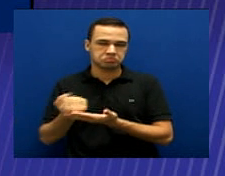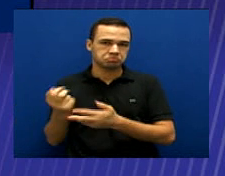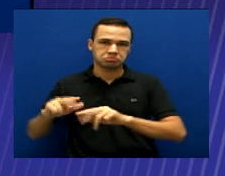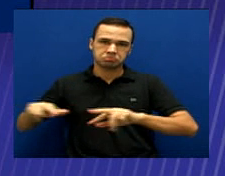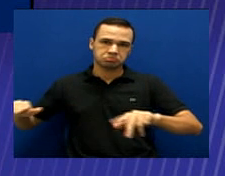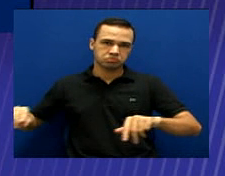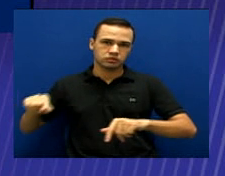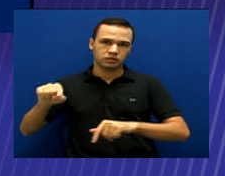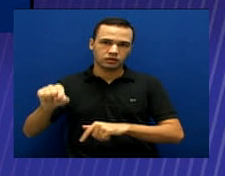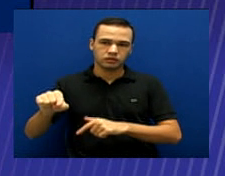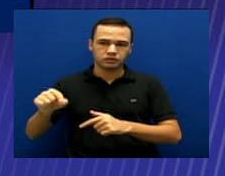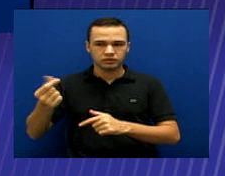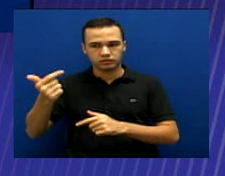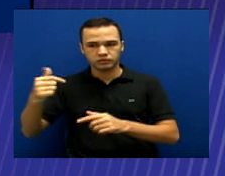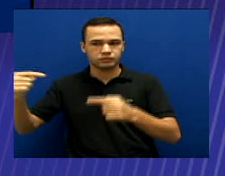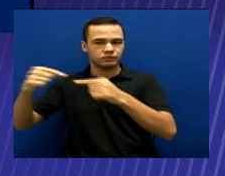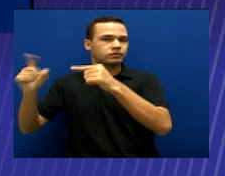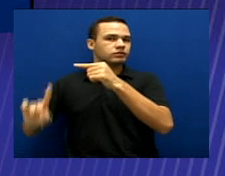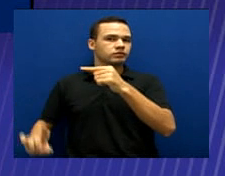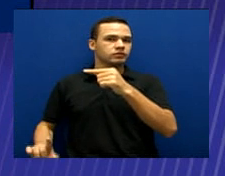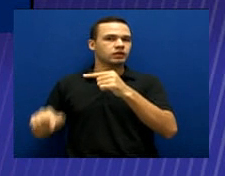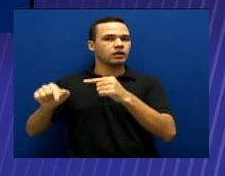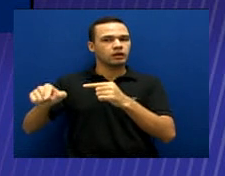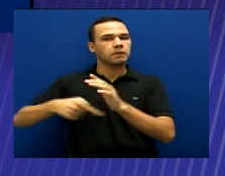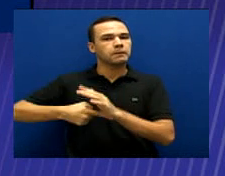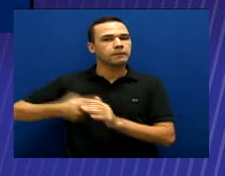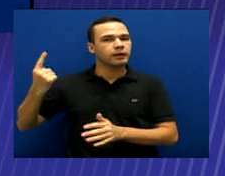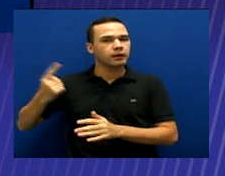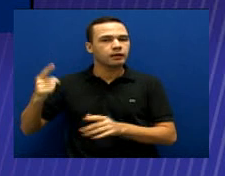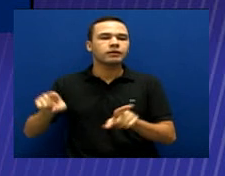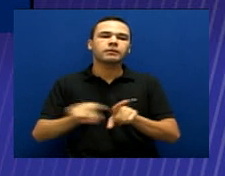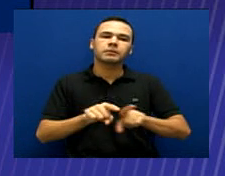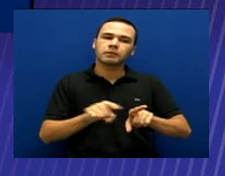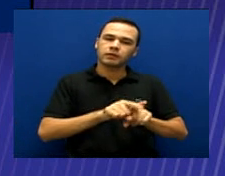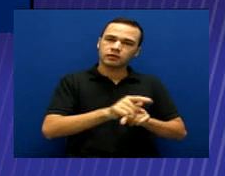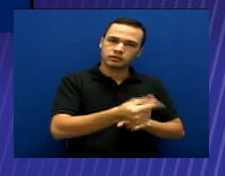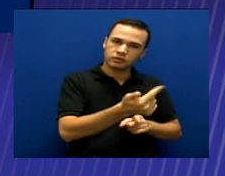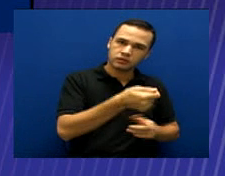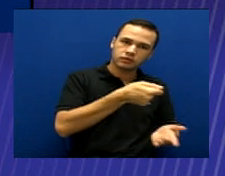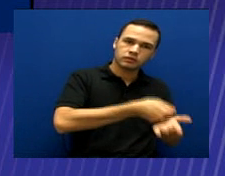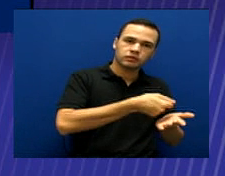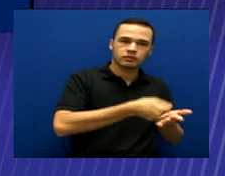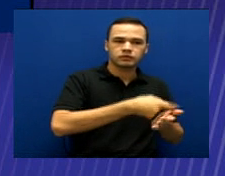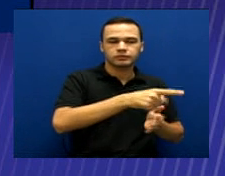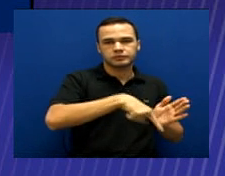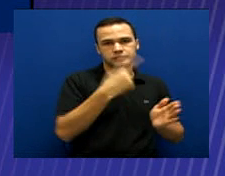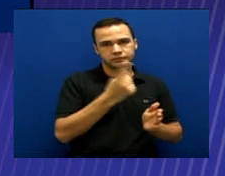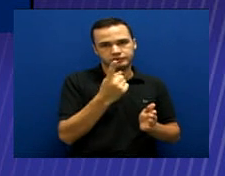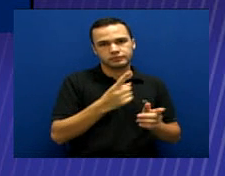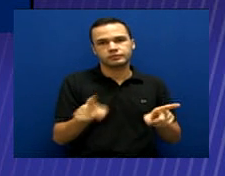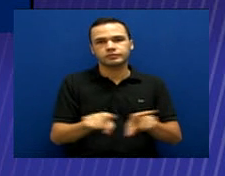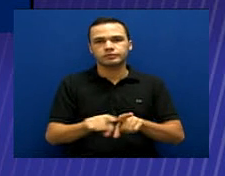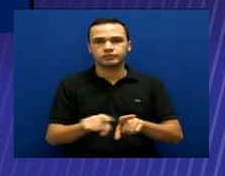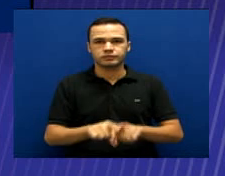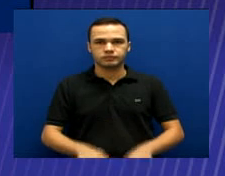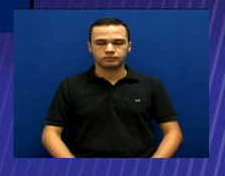não financeiros receitas primárias e as despesas não financeiras despesas primárias